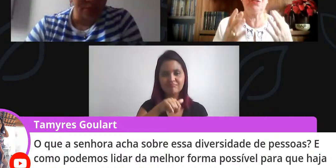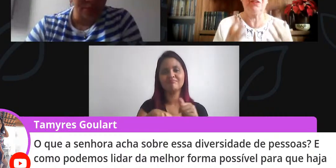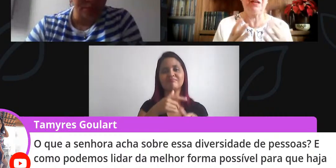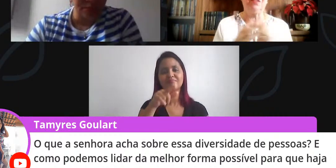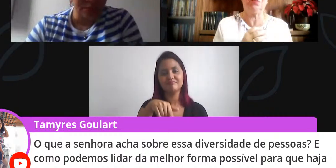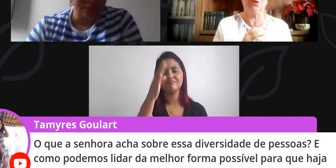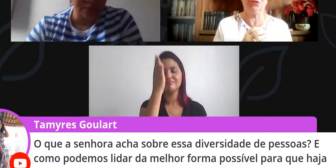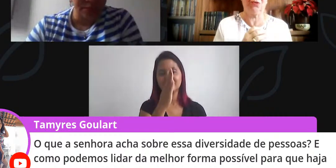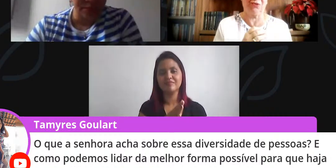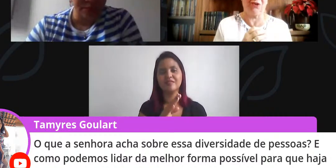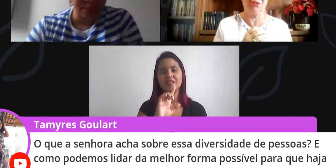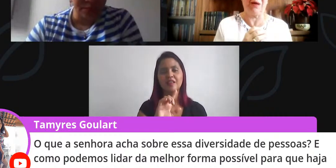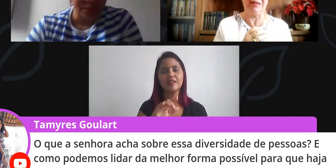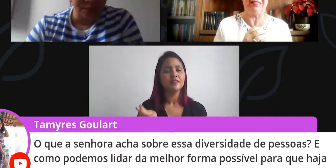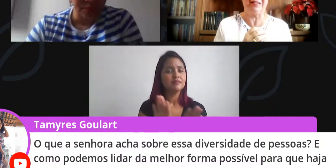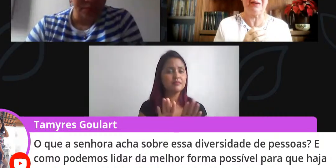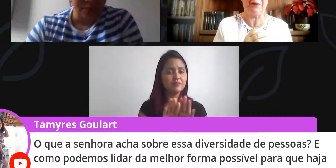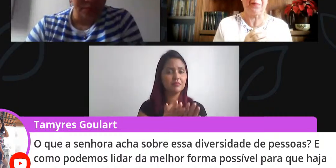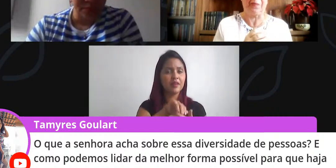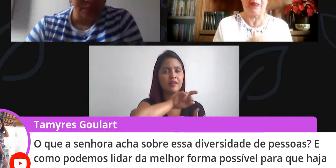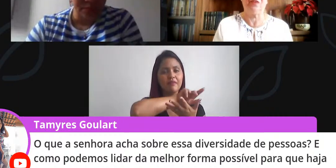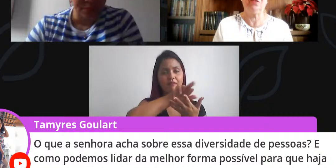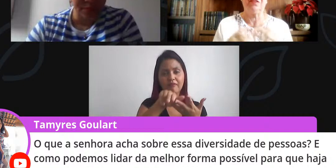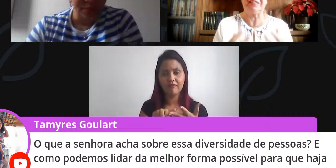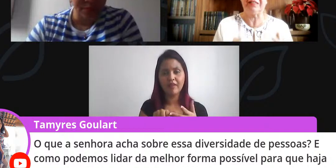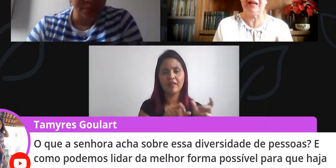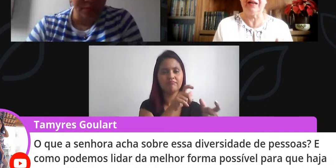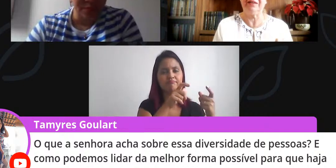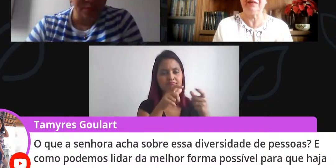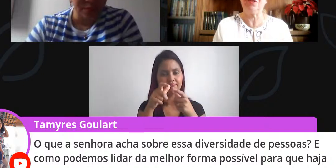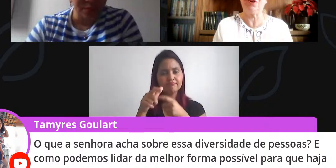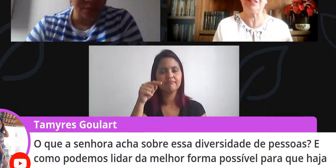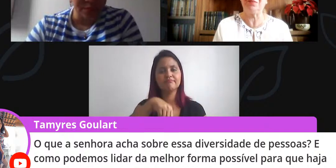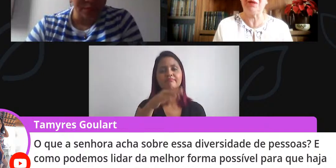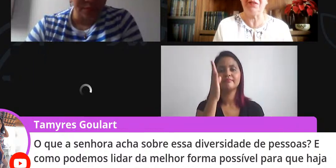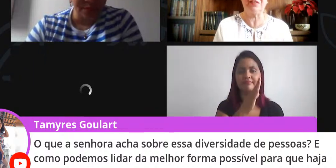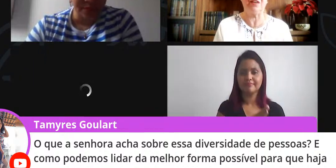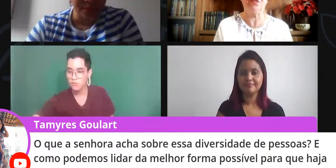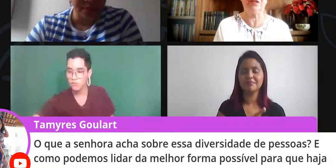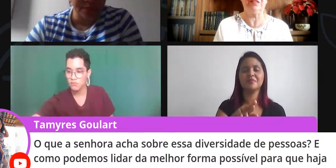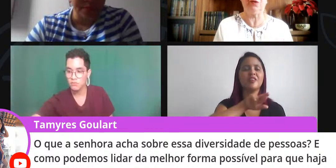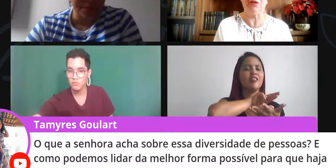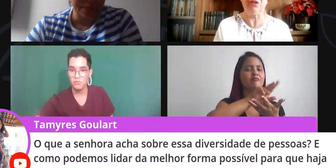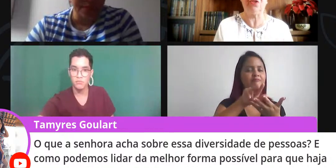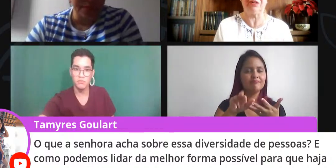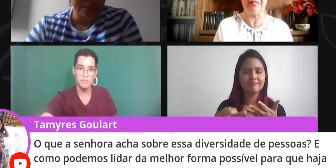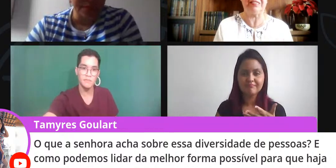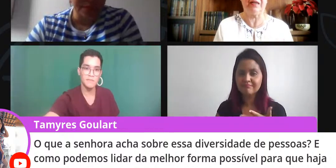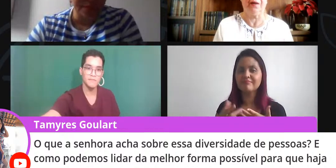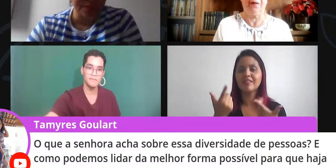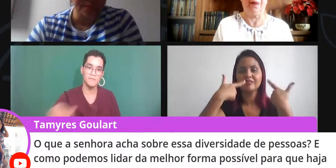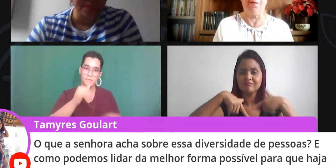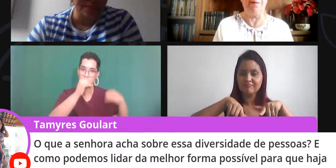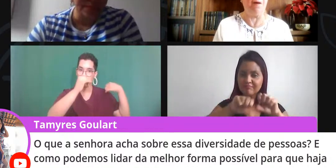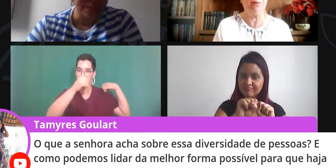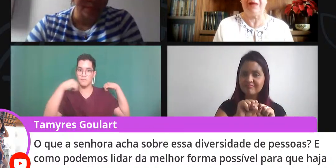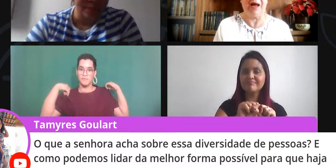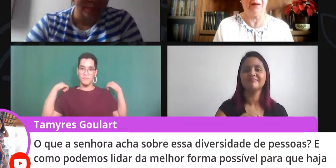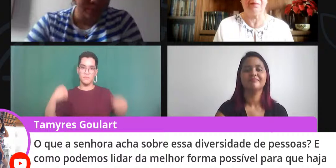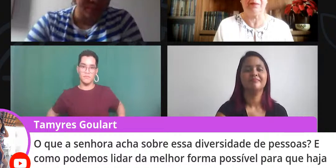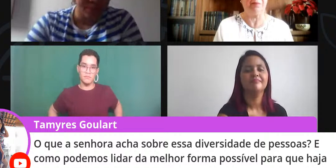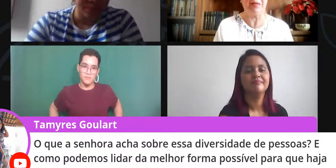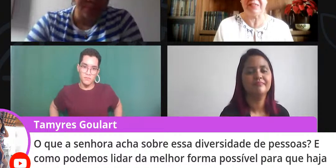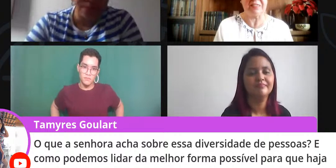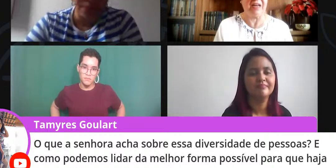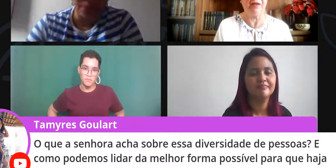diversidade dos diferentes pontos do nosso país. É a diversidade das nossas manifestações linguísticas. Então, não